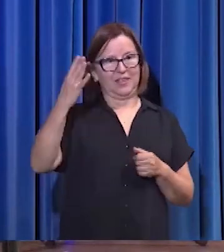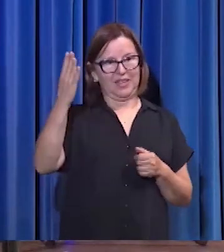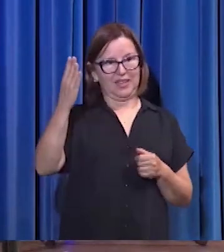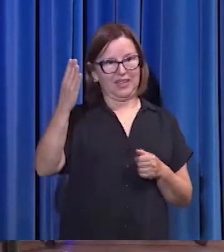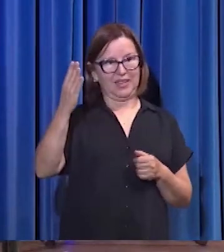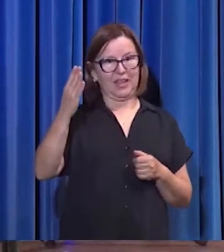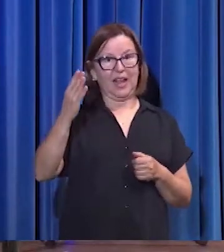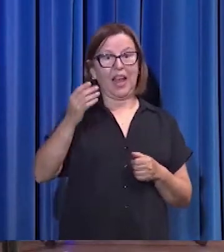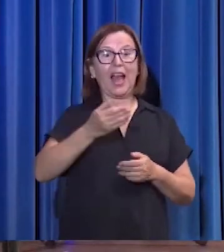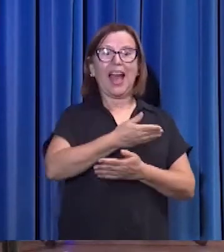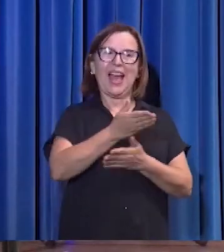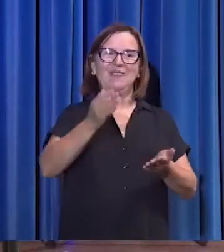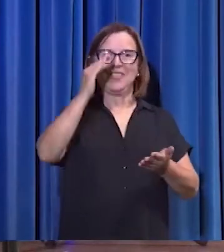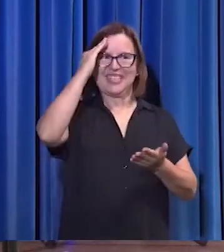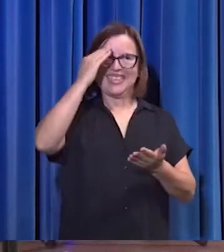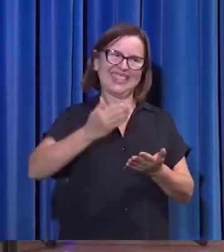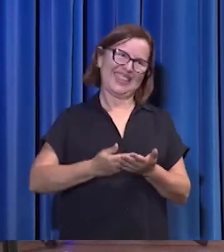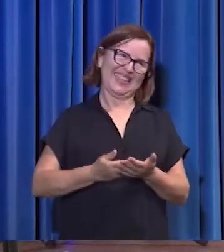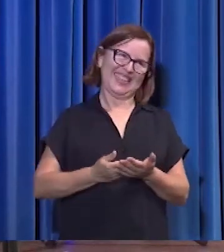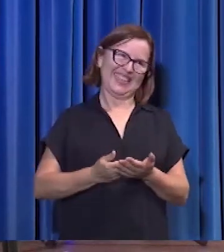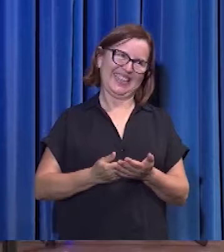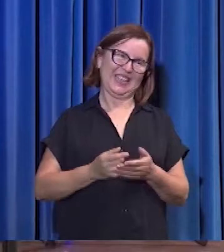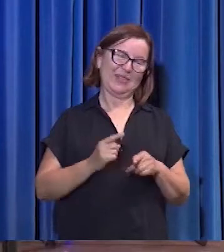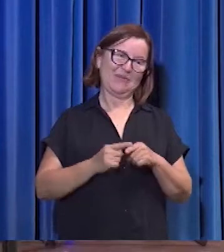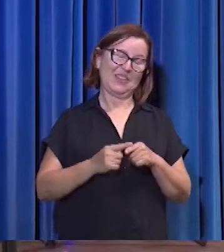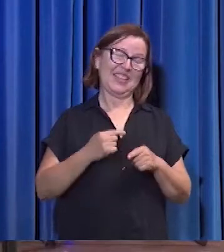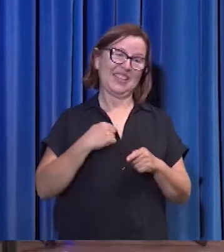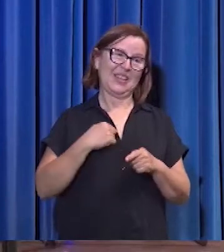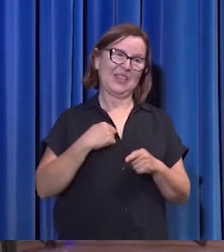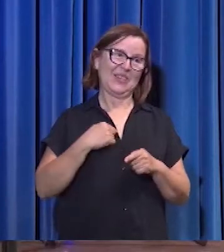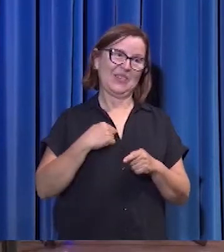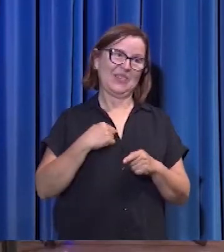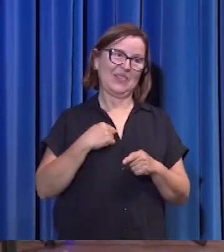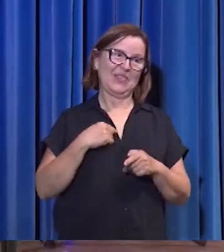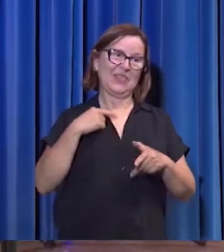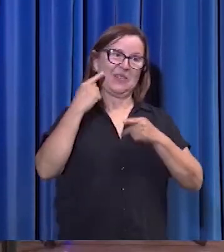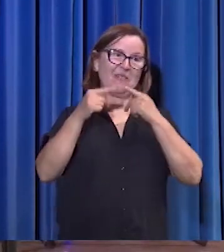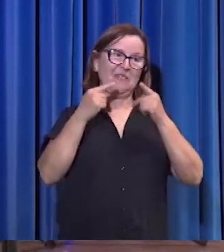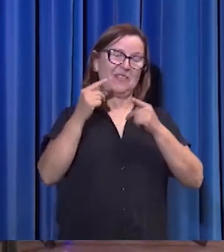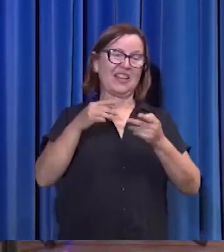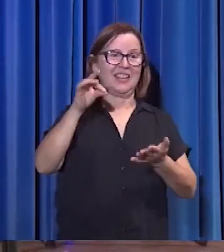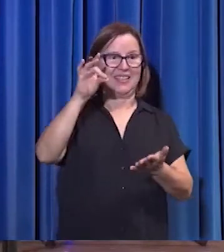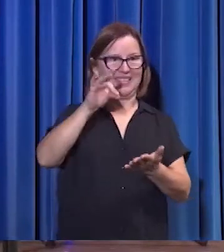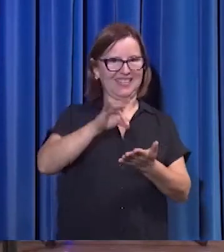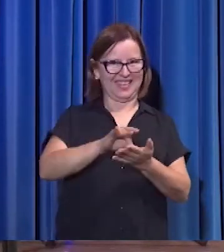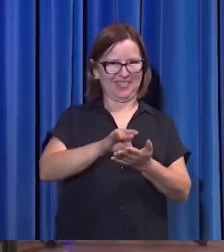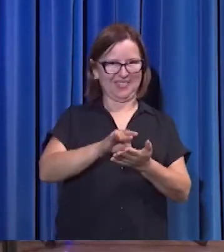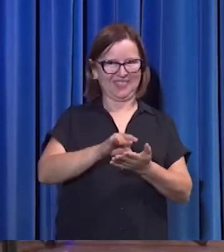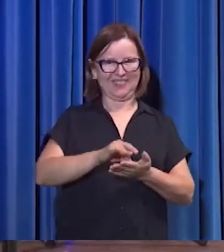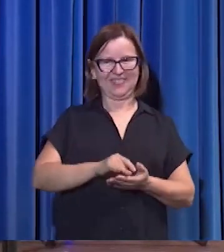vocês vão crer que o que eu falei é real.